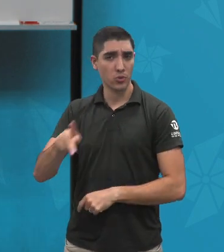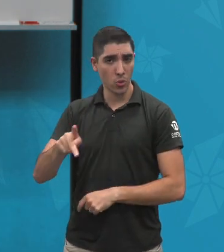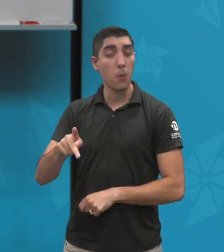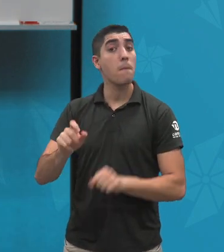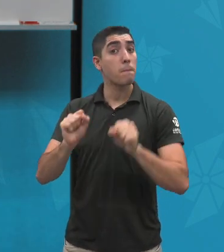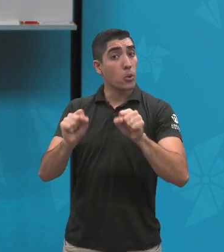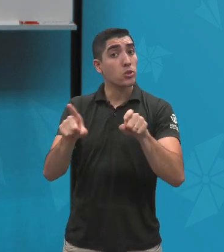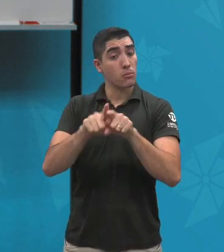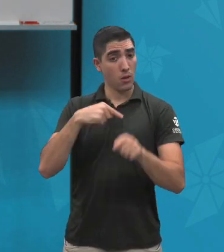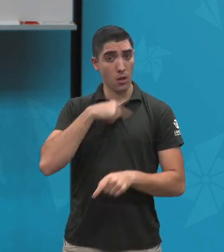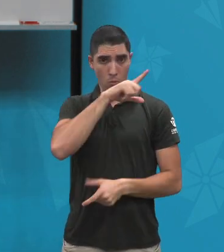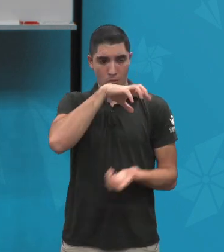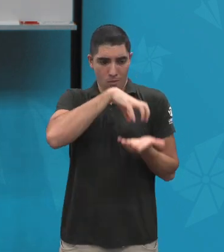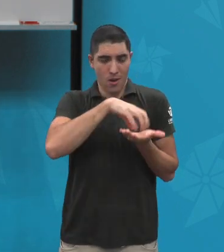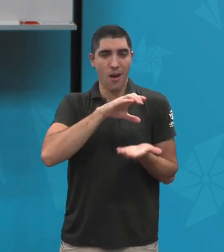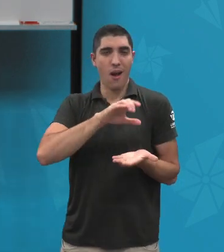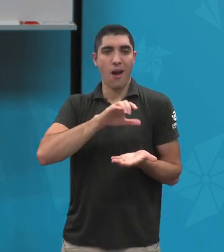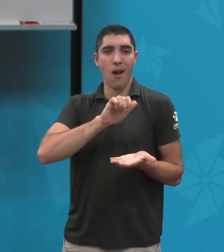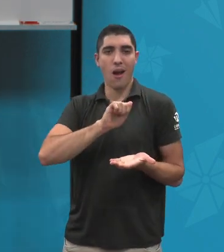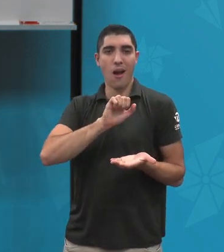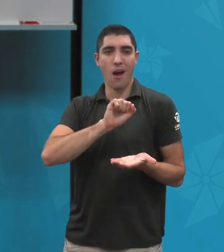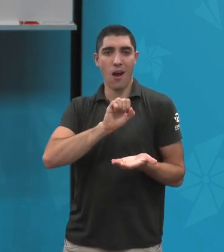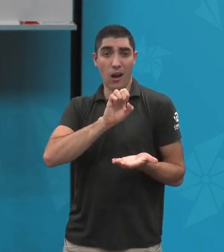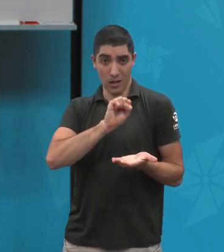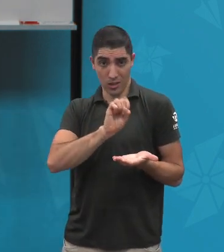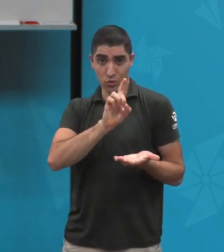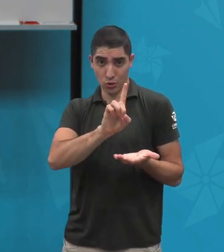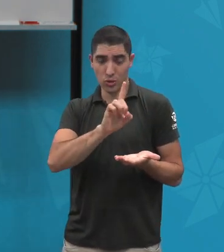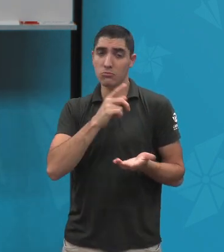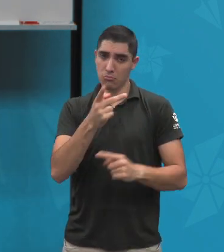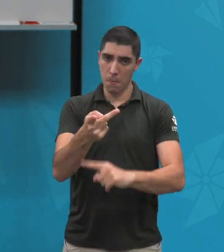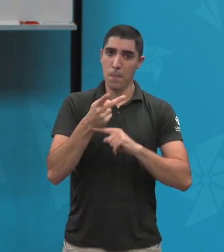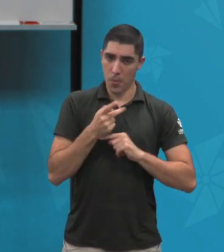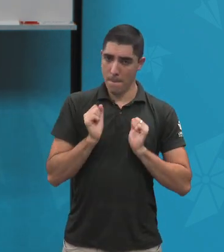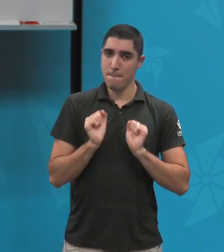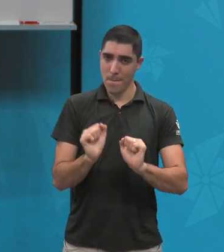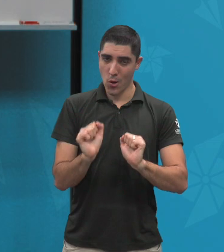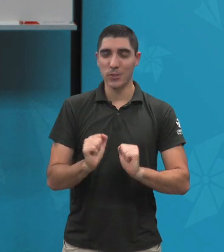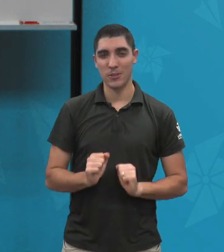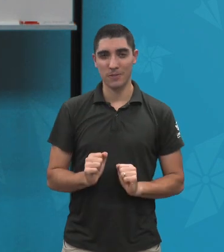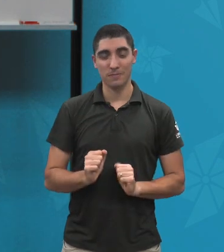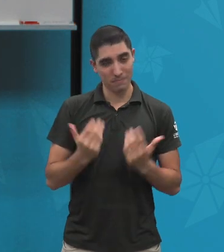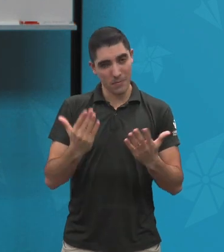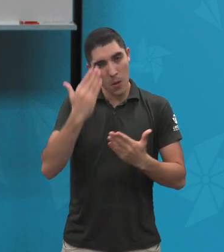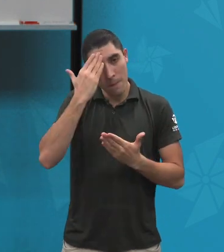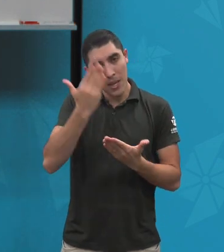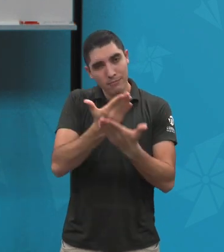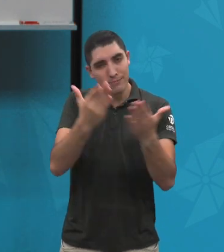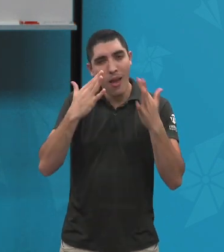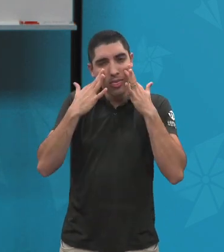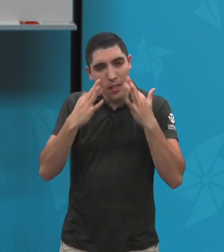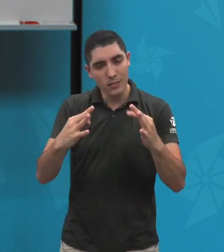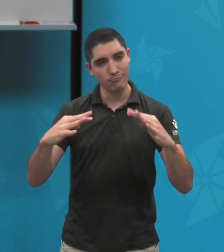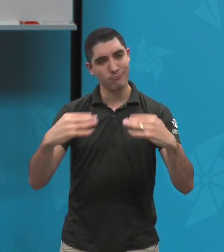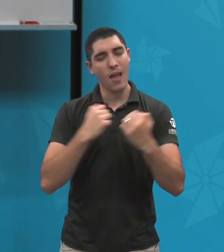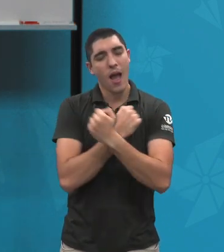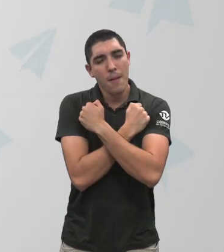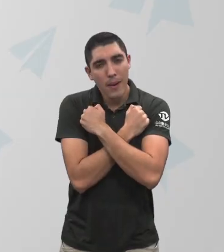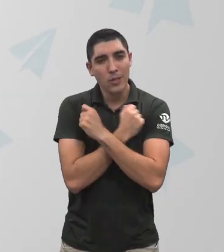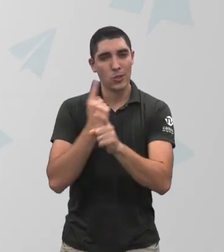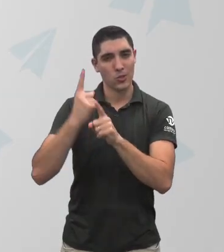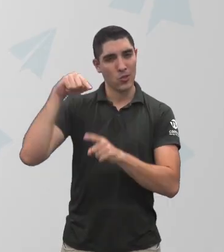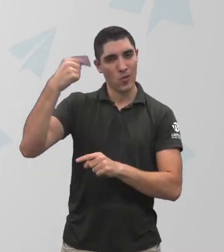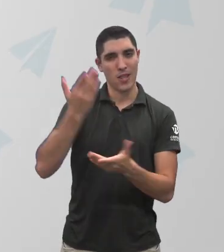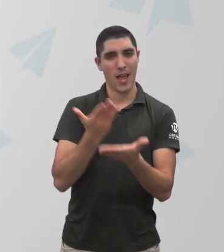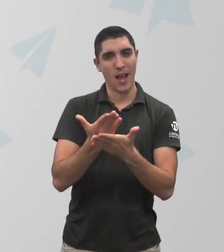no CASD nos dias de plantão. Obrigado pela atenção, abração a todos. Até o próximo encontro.